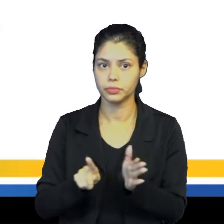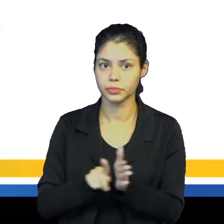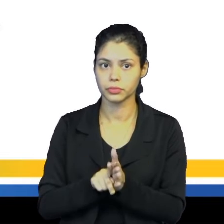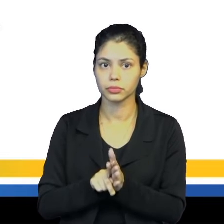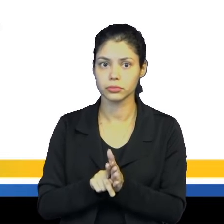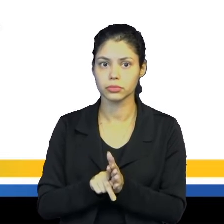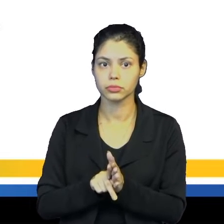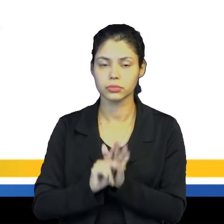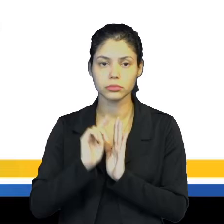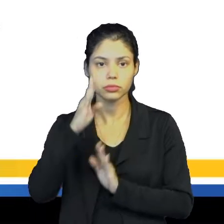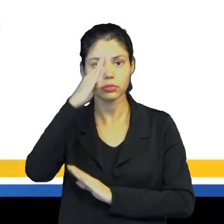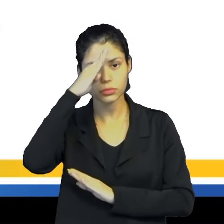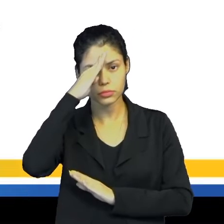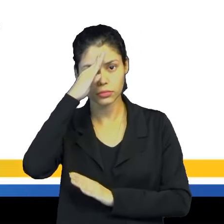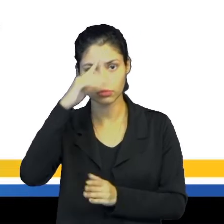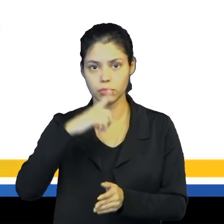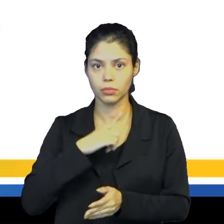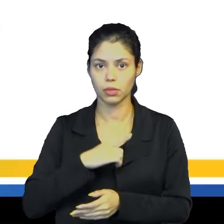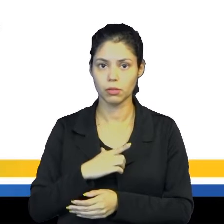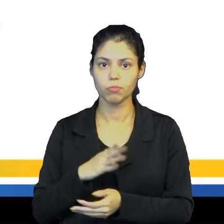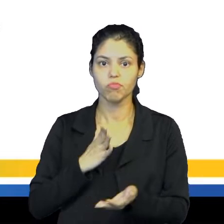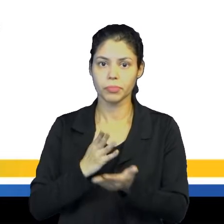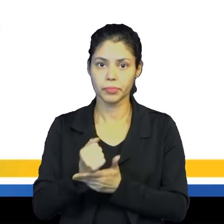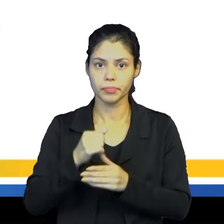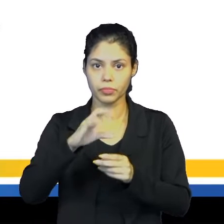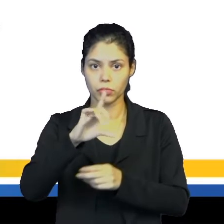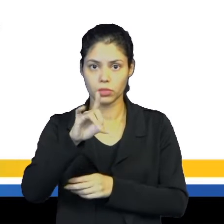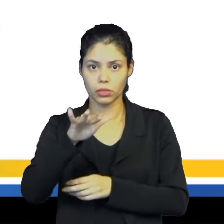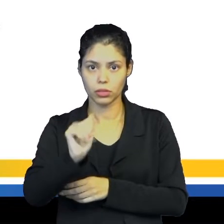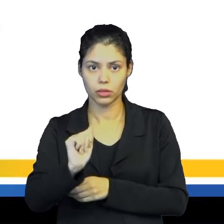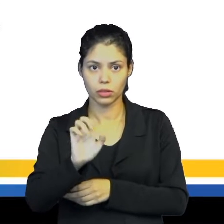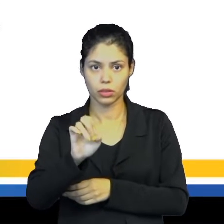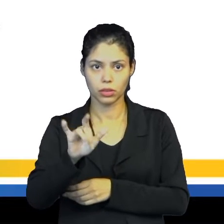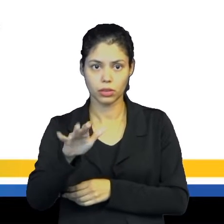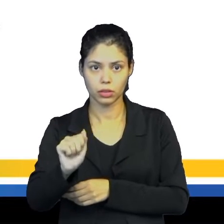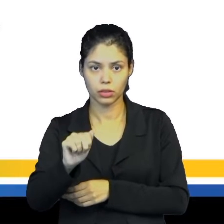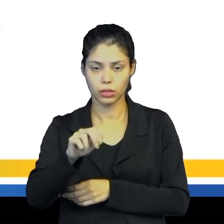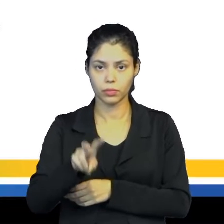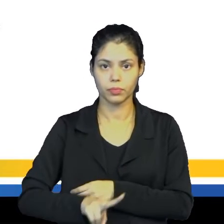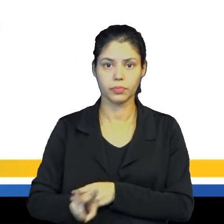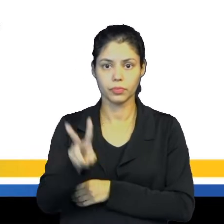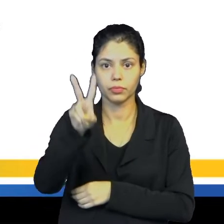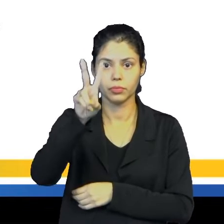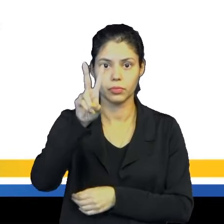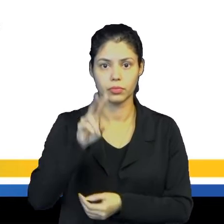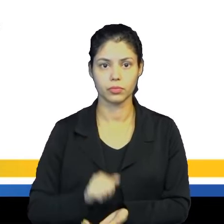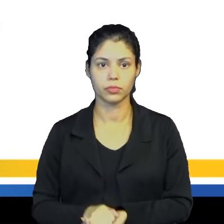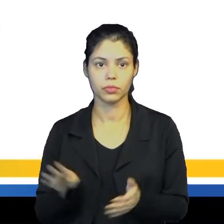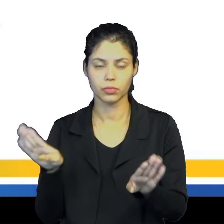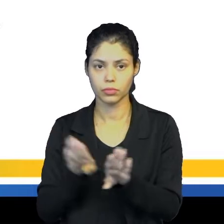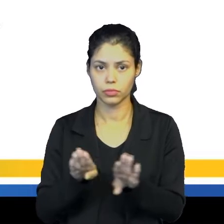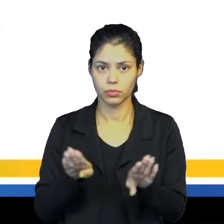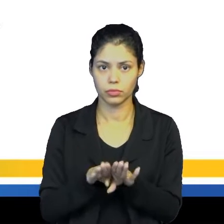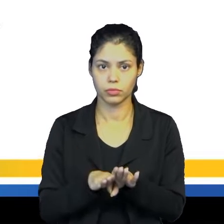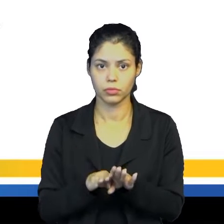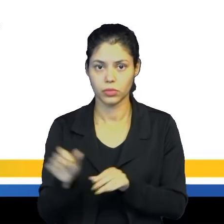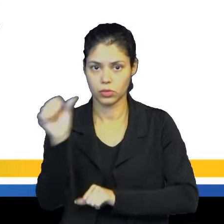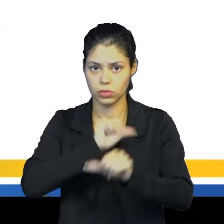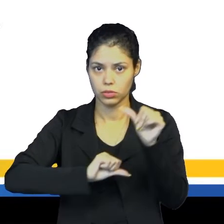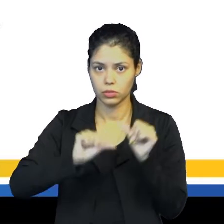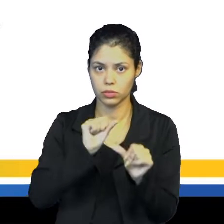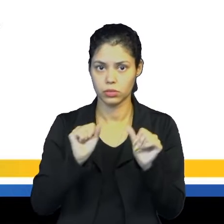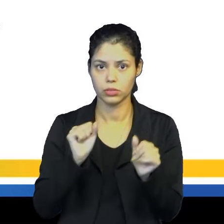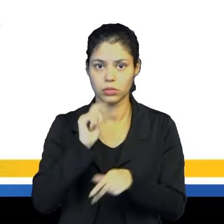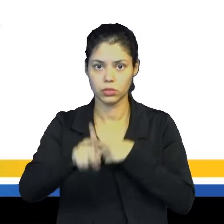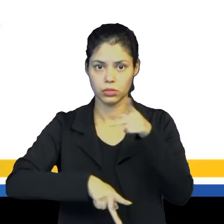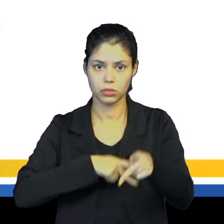campanha militar resultou na independência da Colômbia, do Equador e da Venezuela, e em troca do apoio militar fornecido